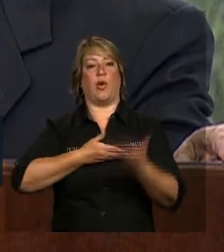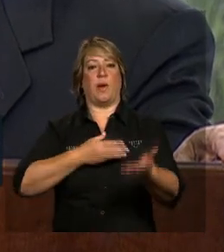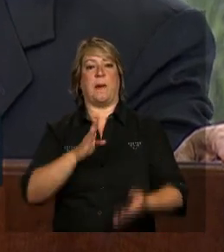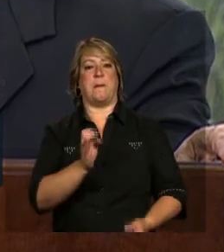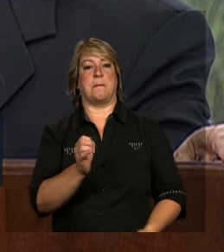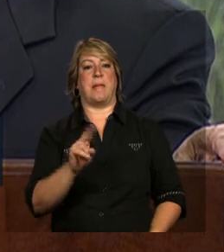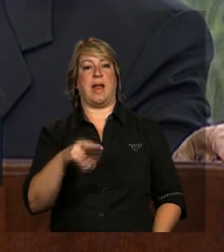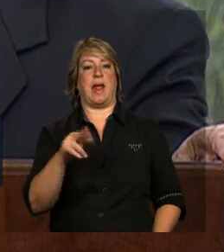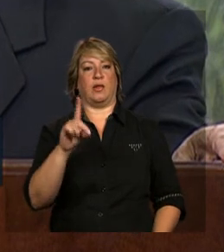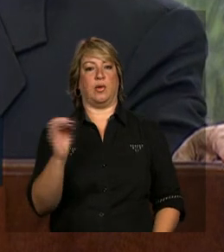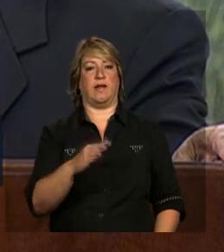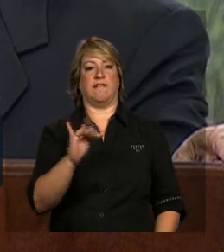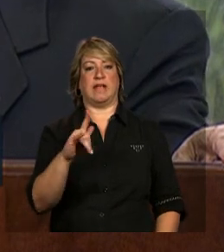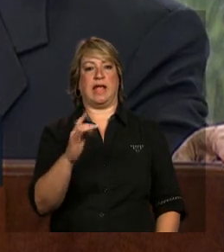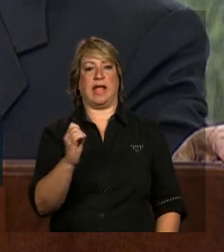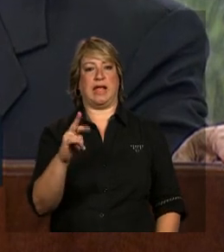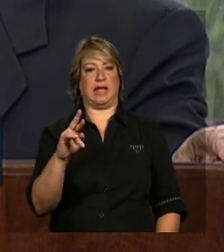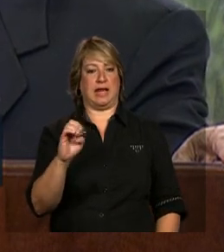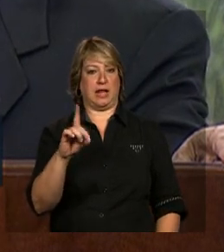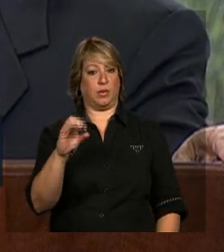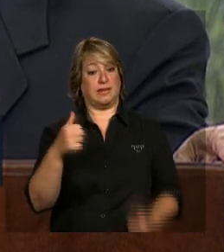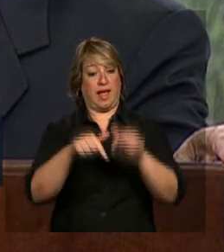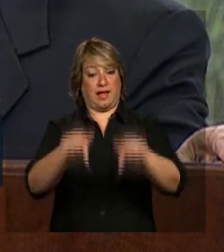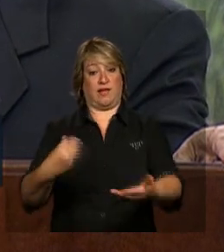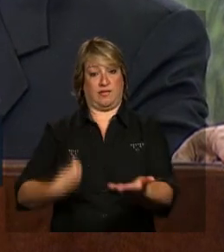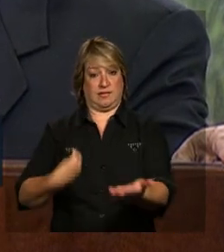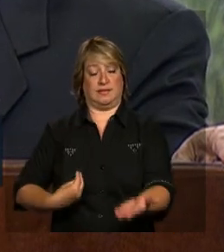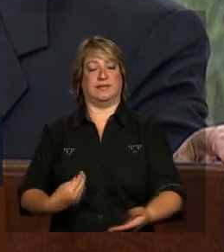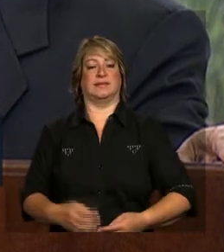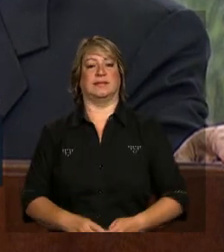Bernardo Figueiredo quem está aqui presente